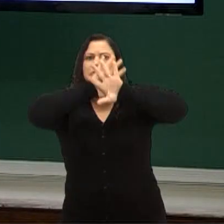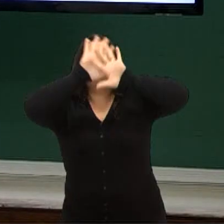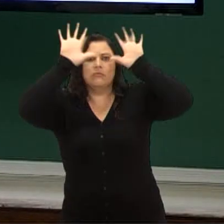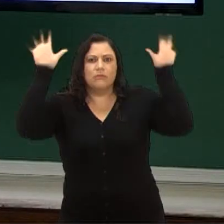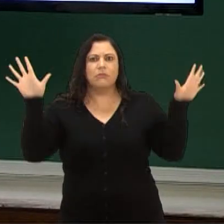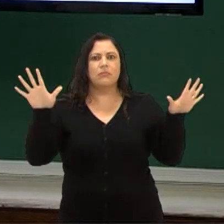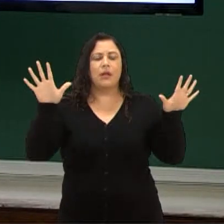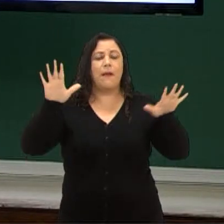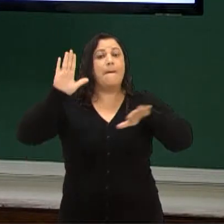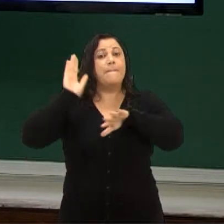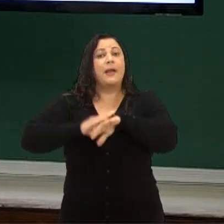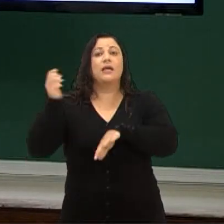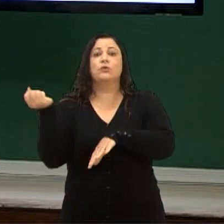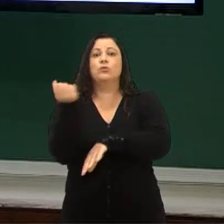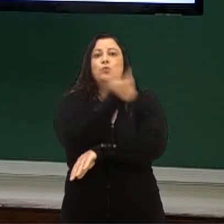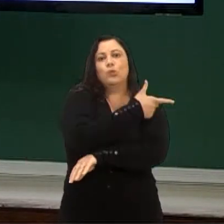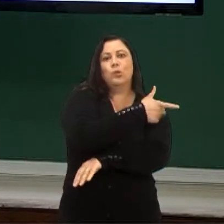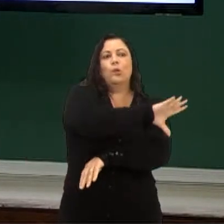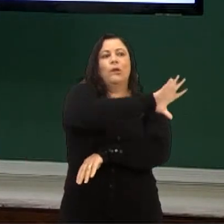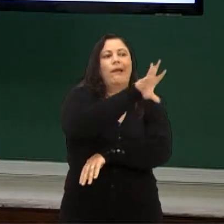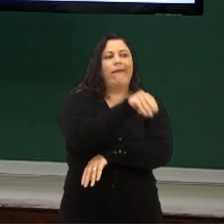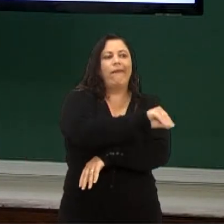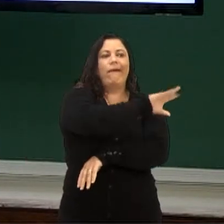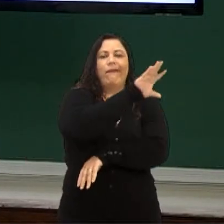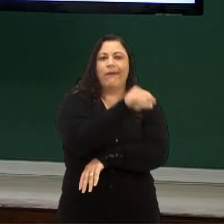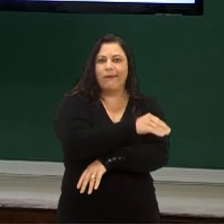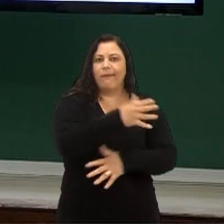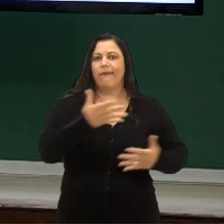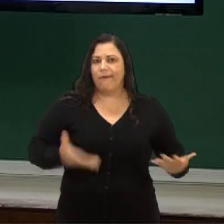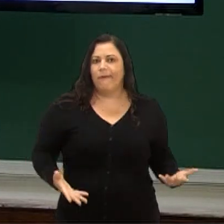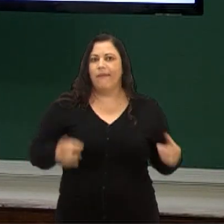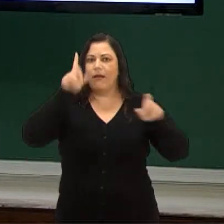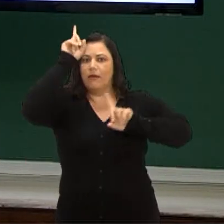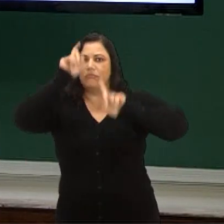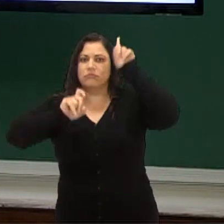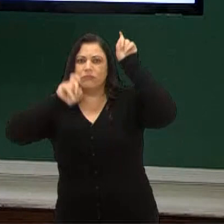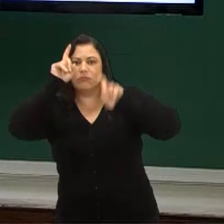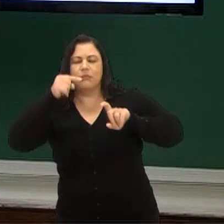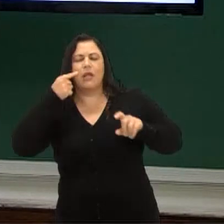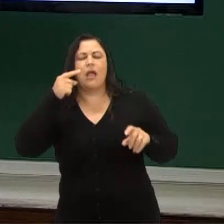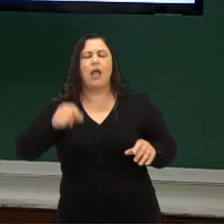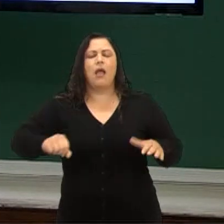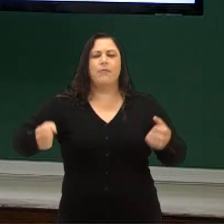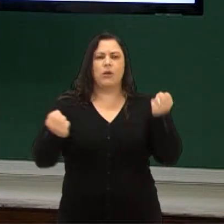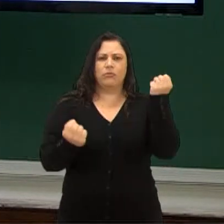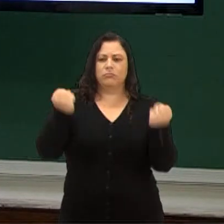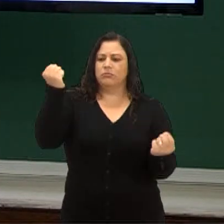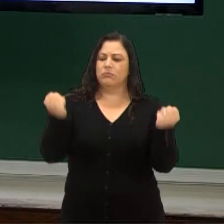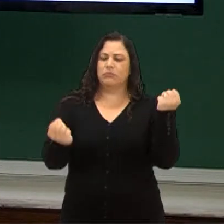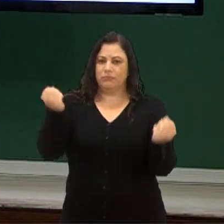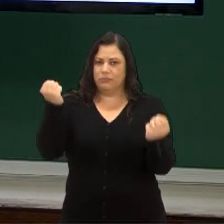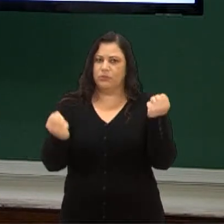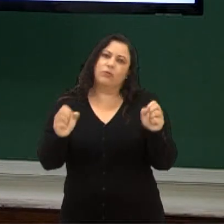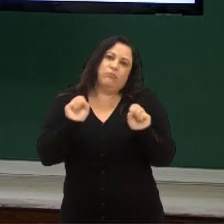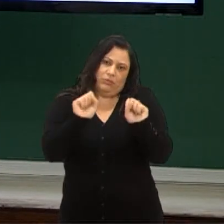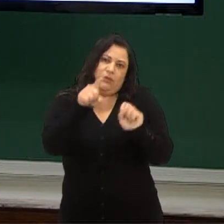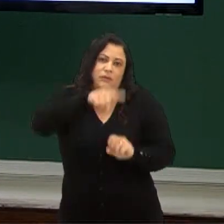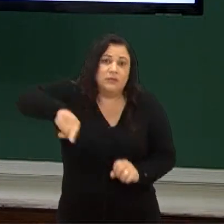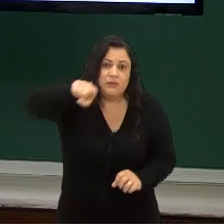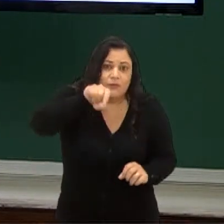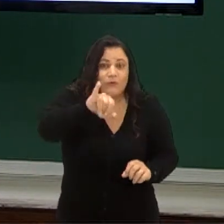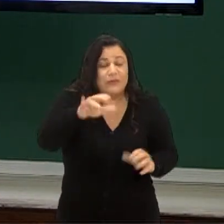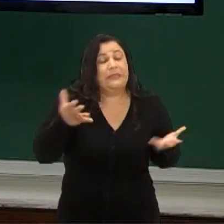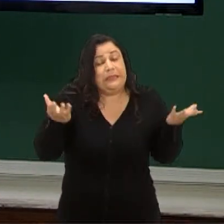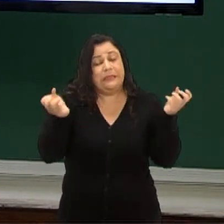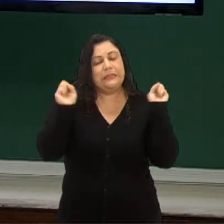escrito. Olha que legal, realmente. Se vocês estiverem, para quem já dirige, né, Se você estiver dirigindo o carro, para aqueles que podem, né? Com a carteira e